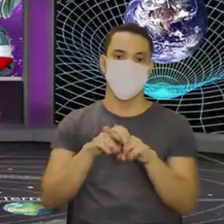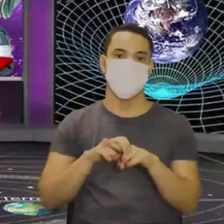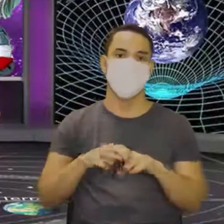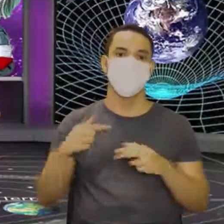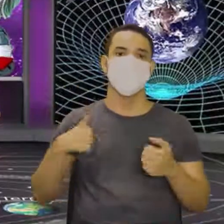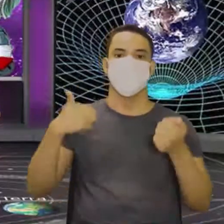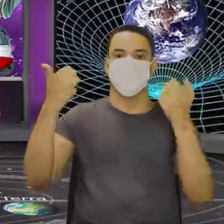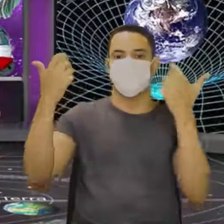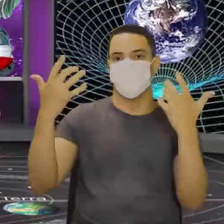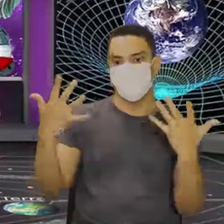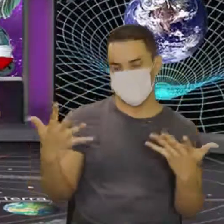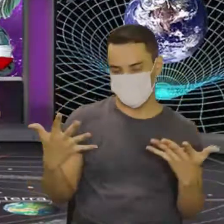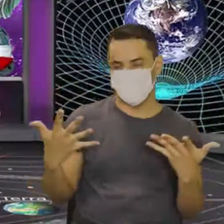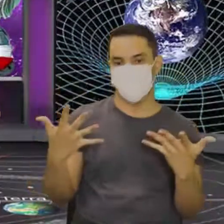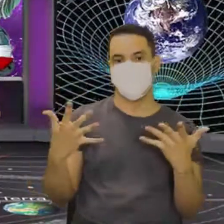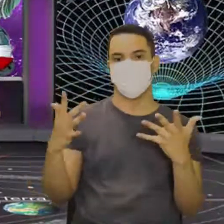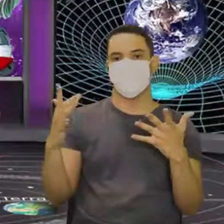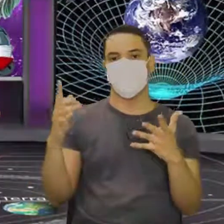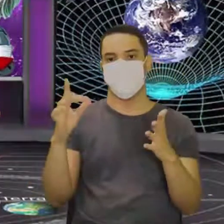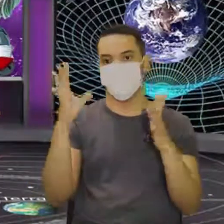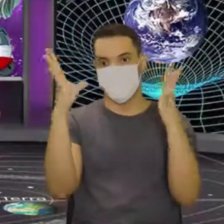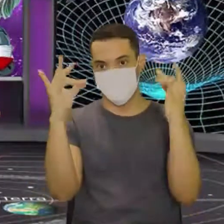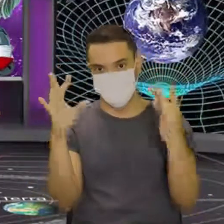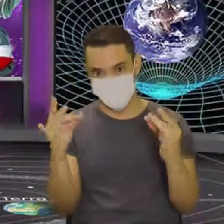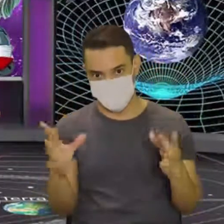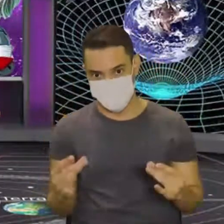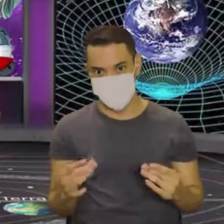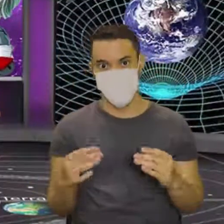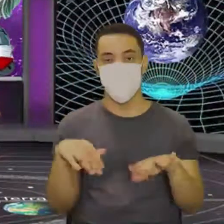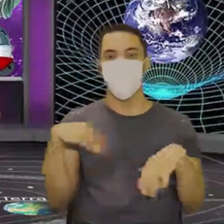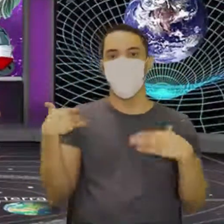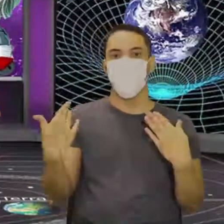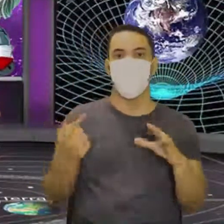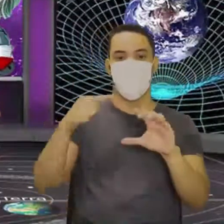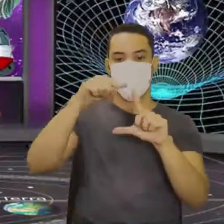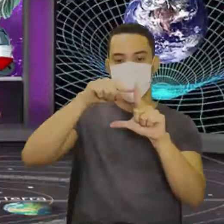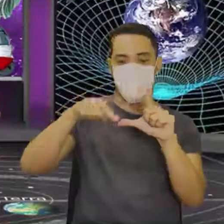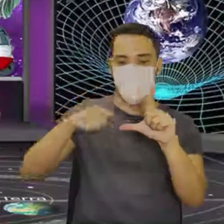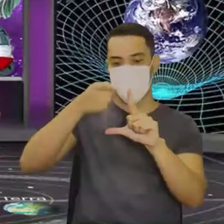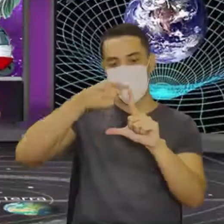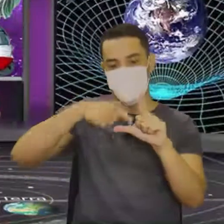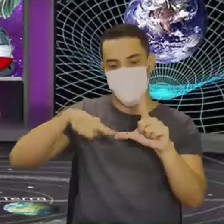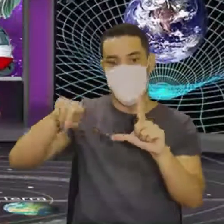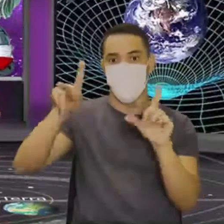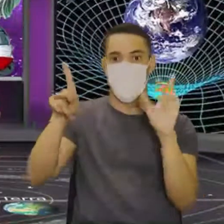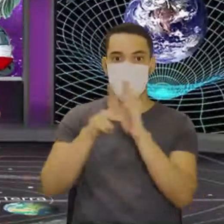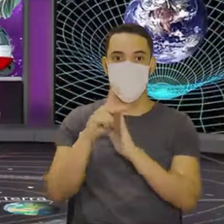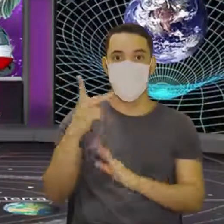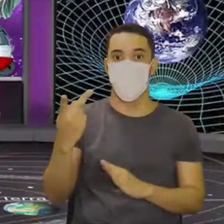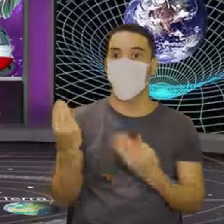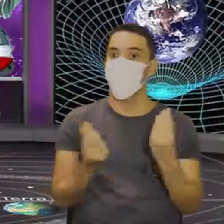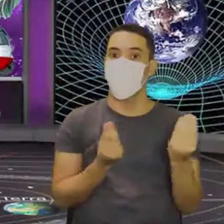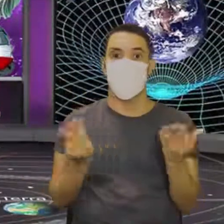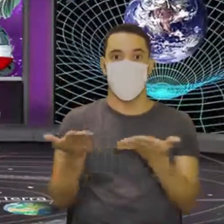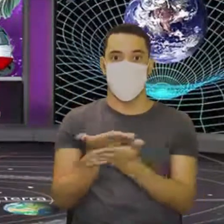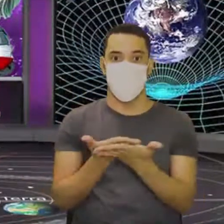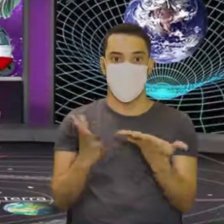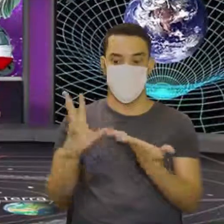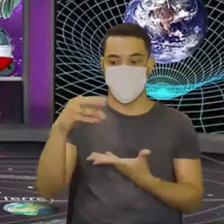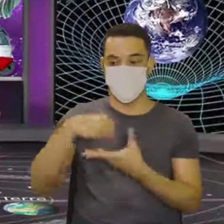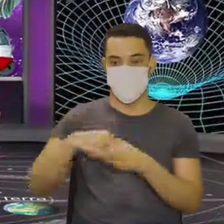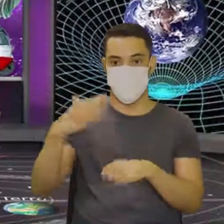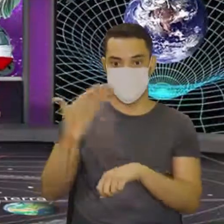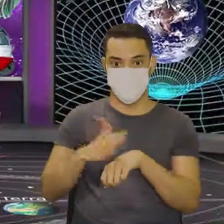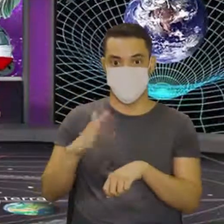definição de receptor, nós vamos ver também a curva característica do receptor e as aplicações. E a gente vai ver que